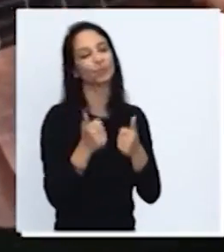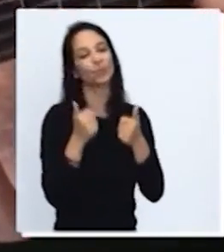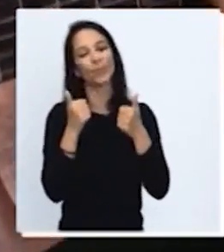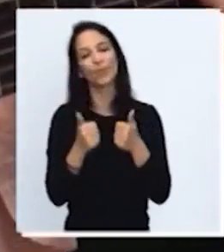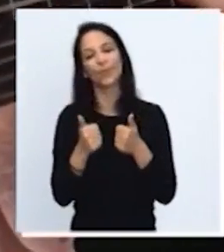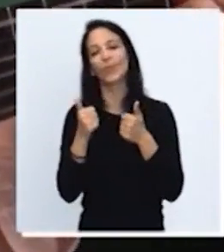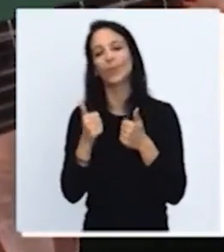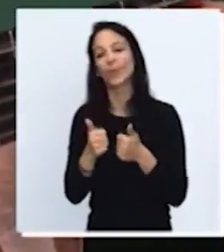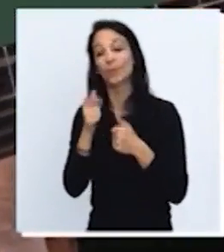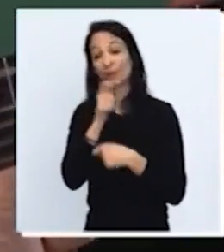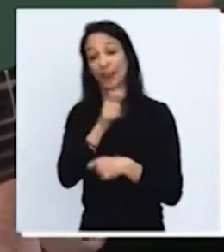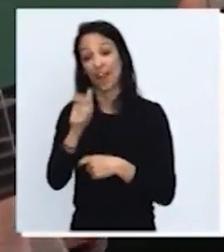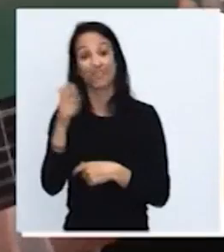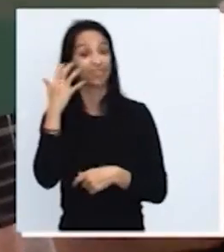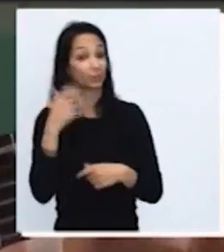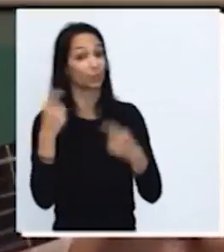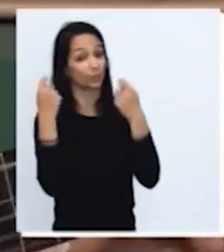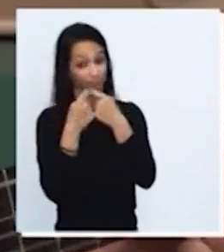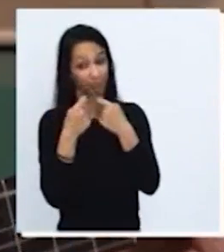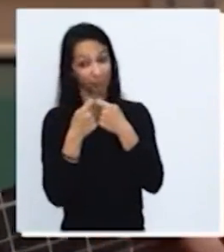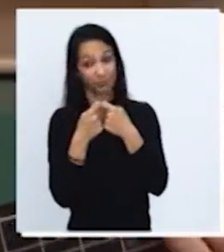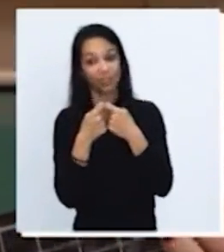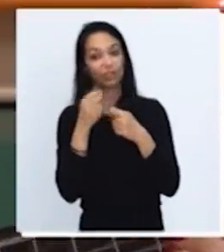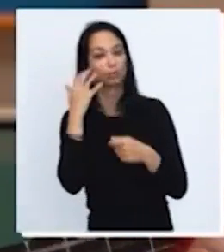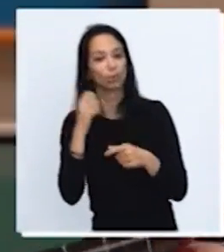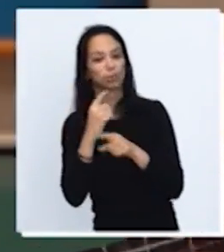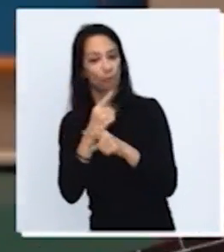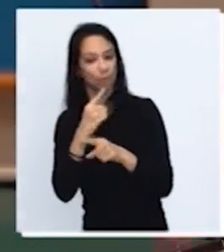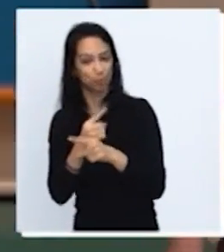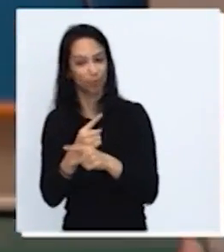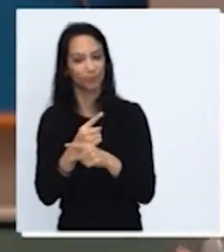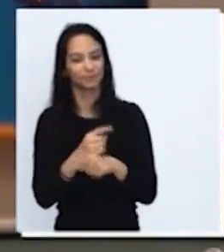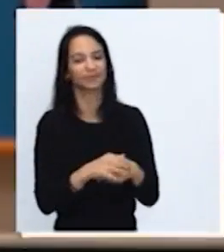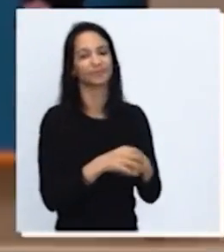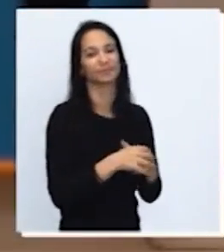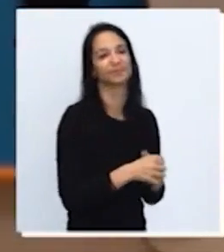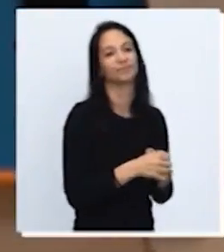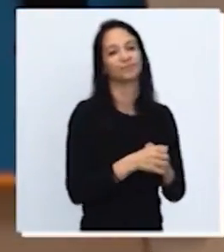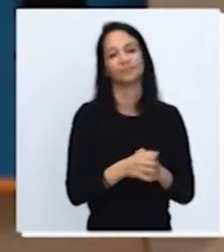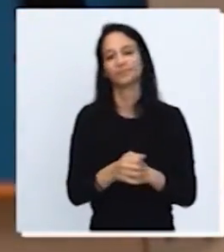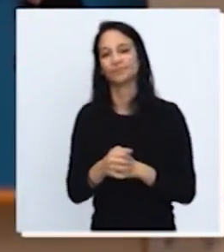Palavras que rimam terminam no mesmo som.